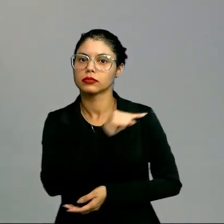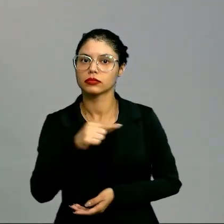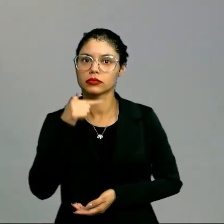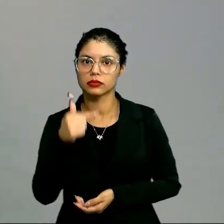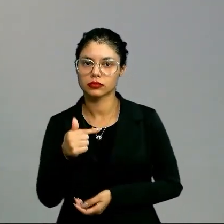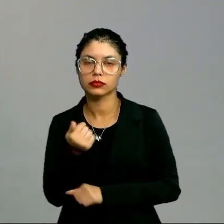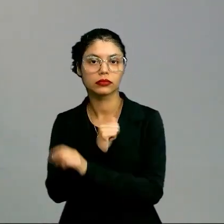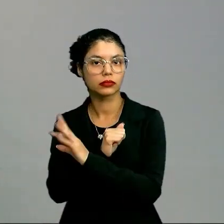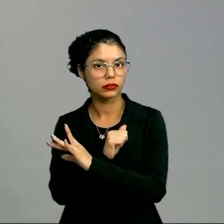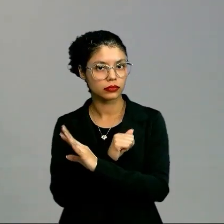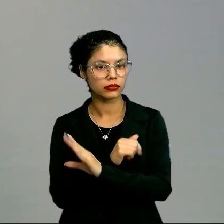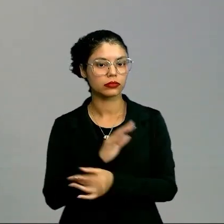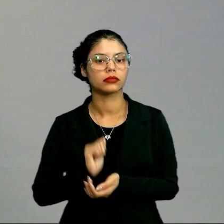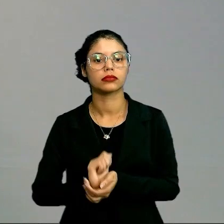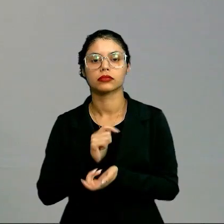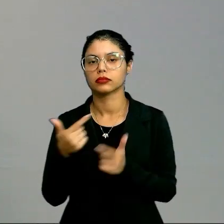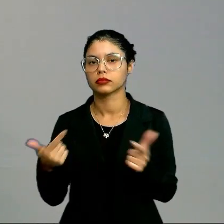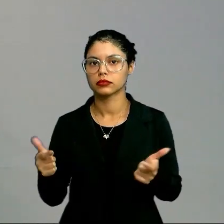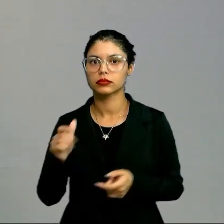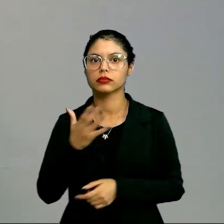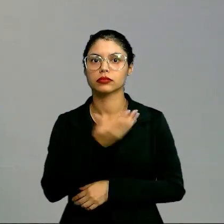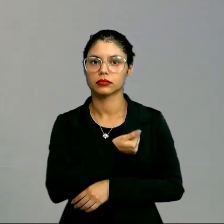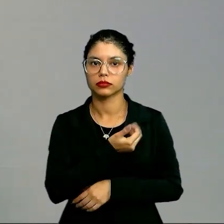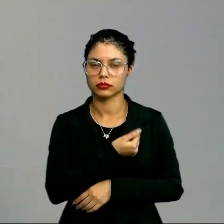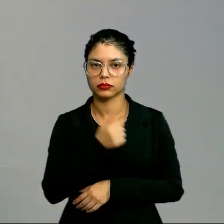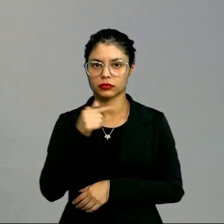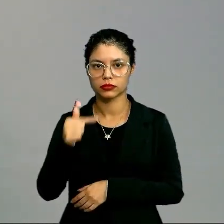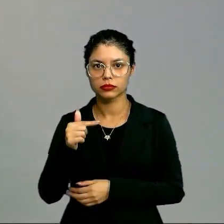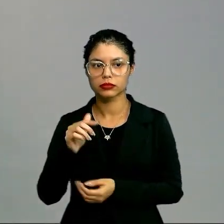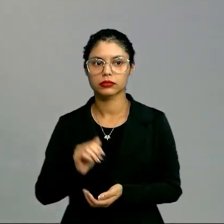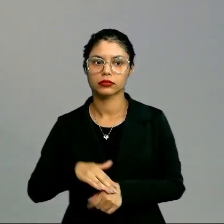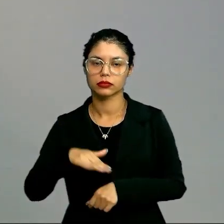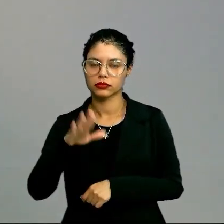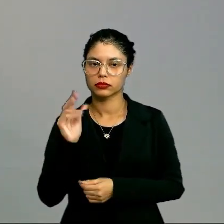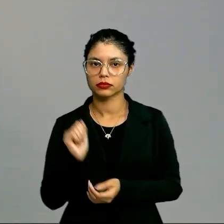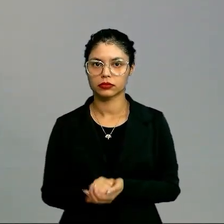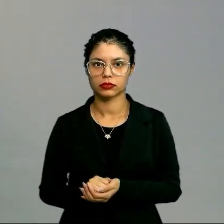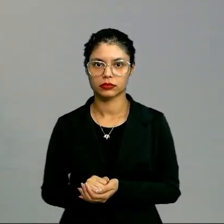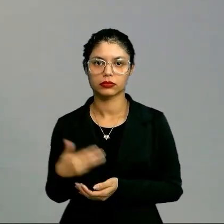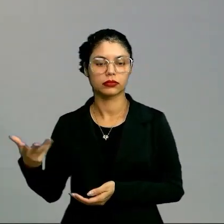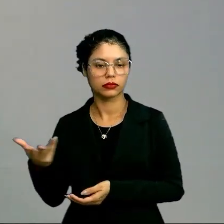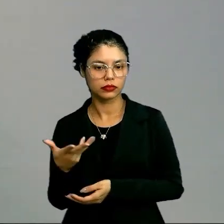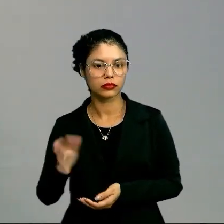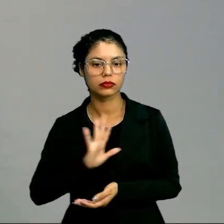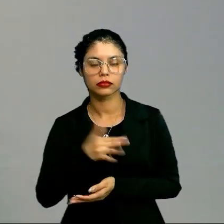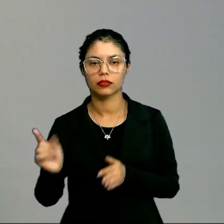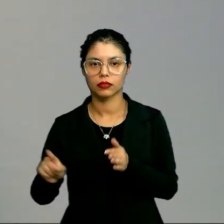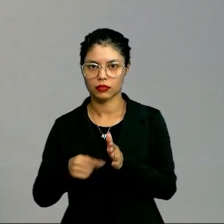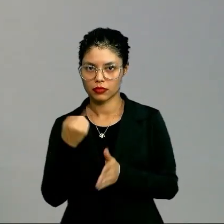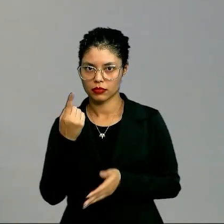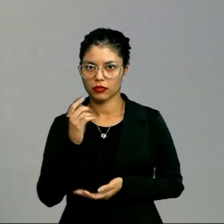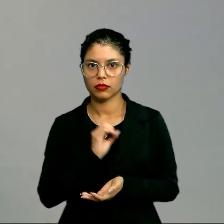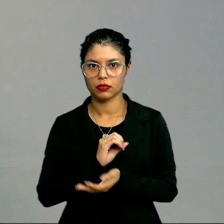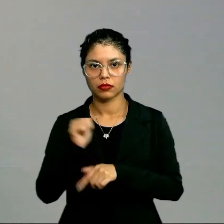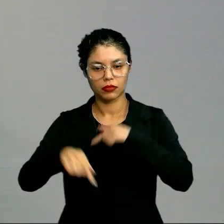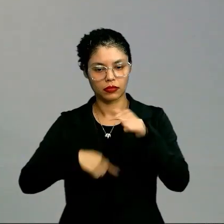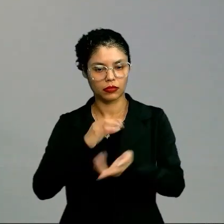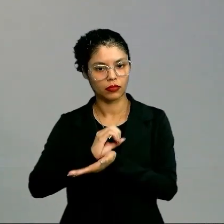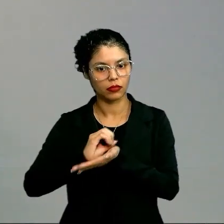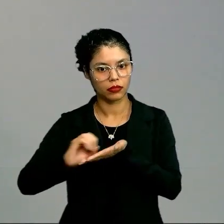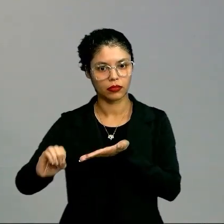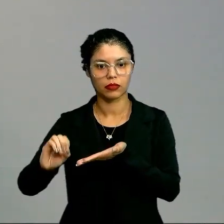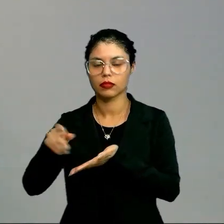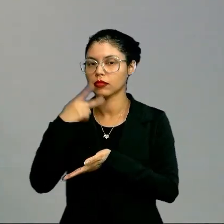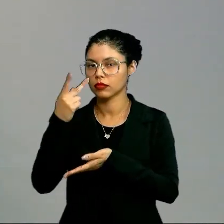substâncias ácidas, pH maior que 7, substâncias básicas. Mas lá na primeira série, quando a gente está estudando química inorgânica, a questão